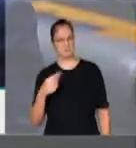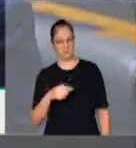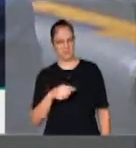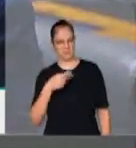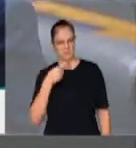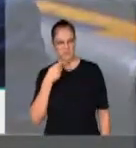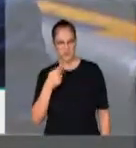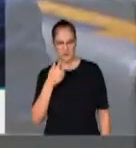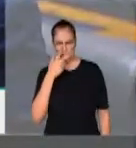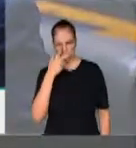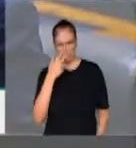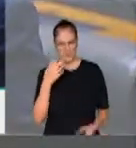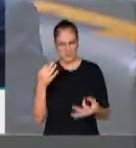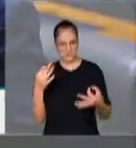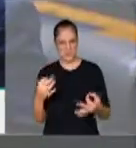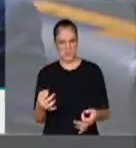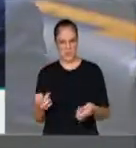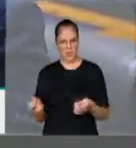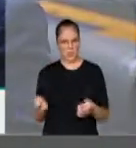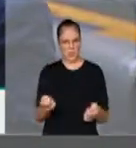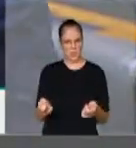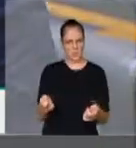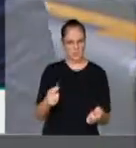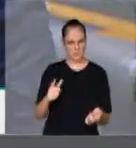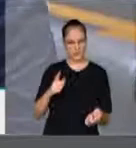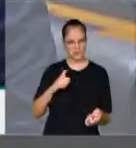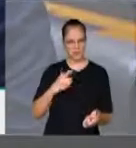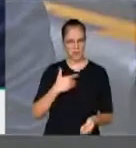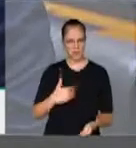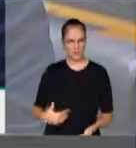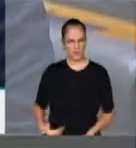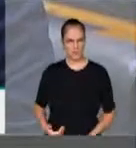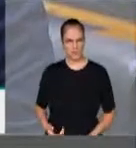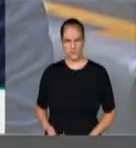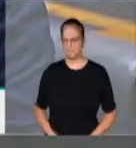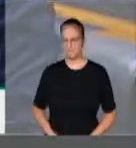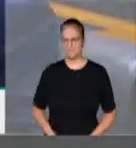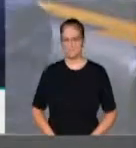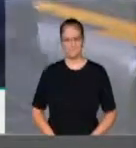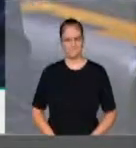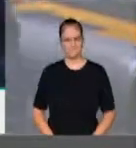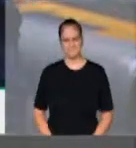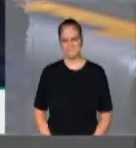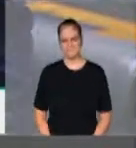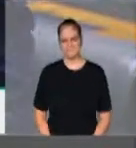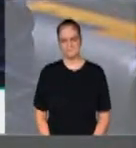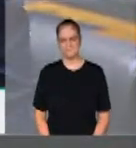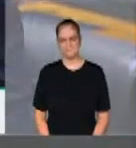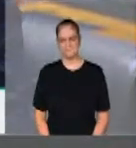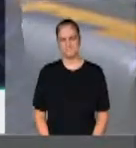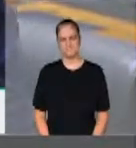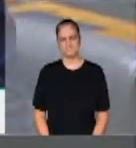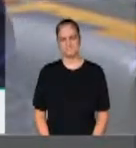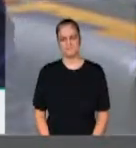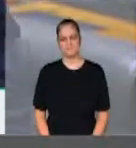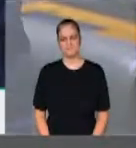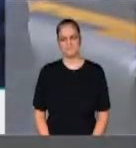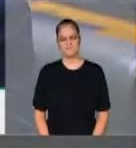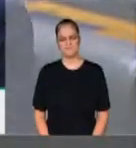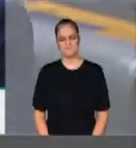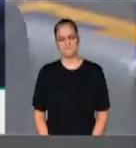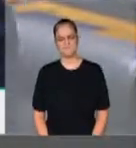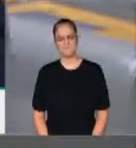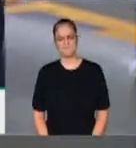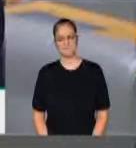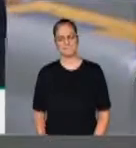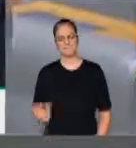controlado pelo poder do Estado. Senhor presidente, eu entendo até que o governador queira